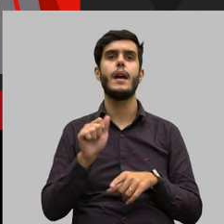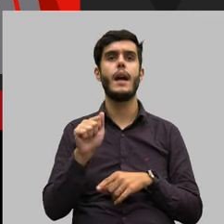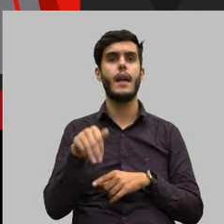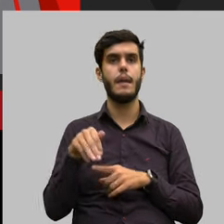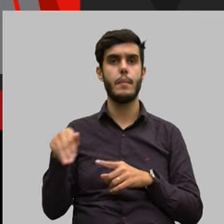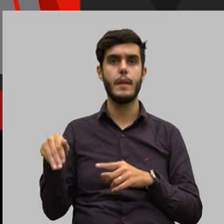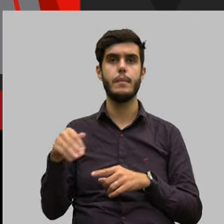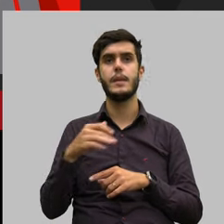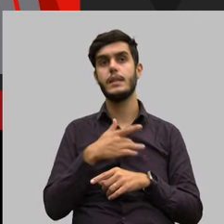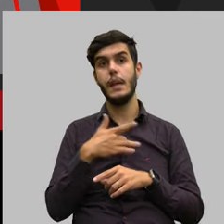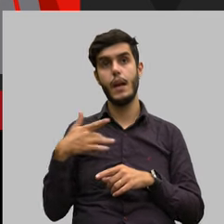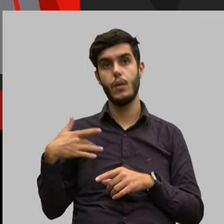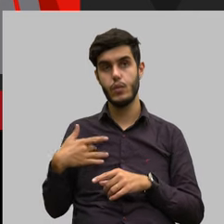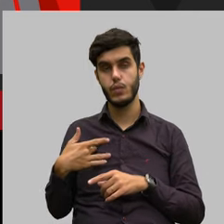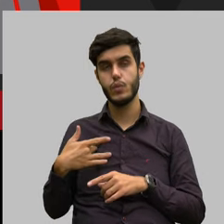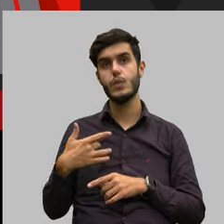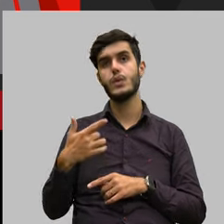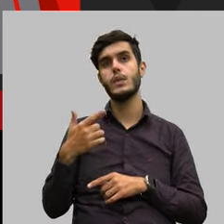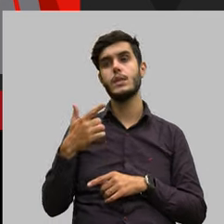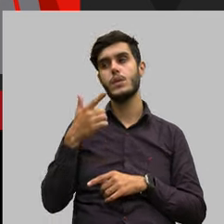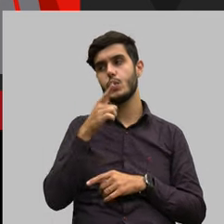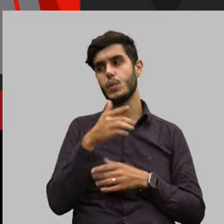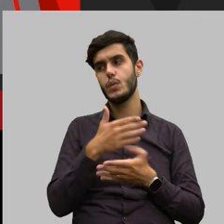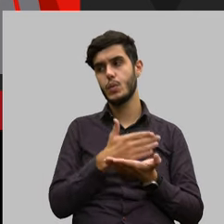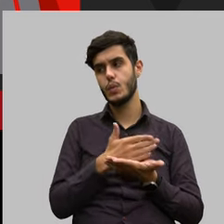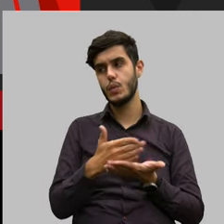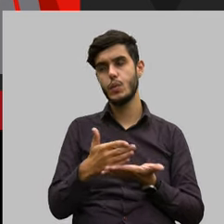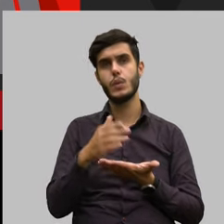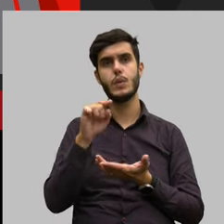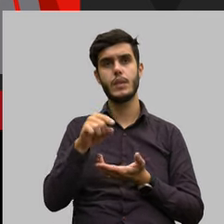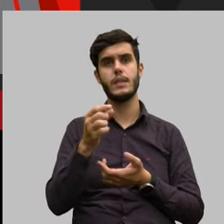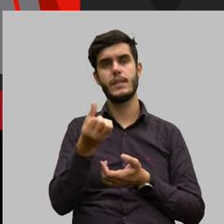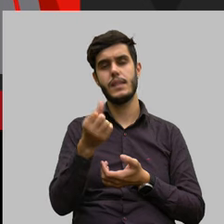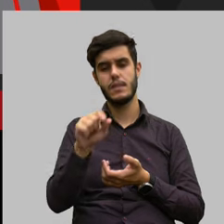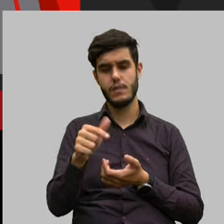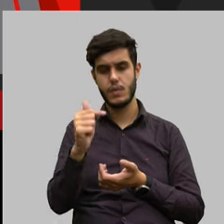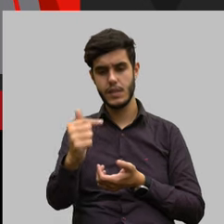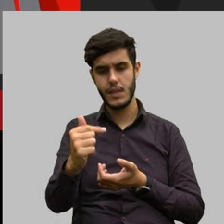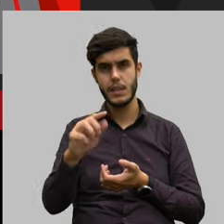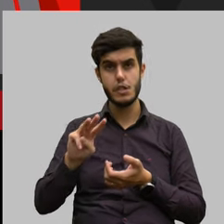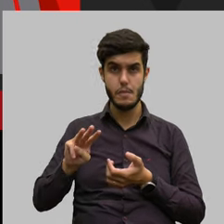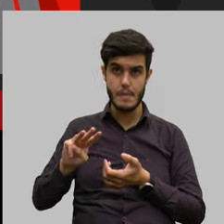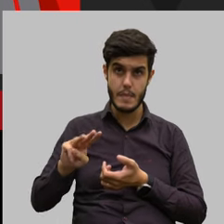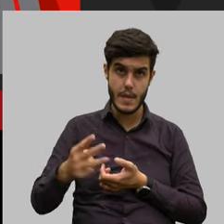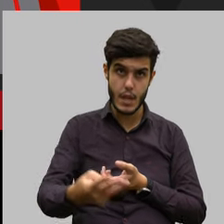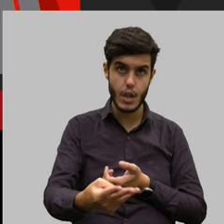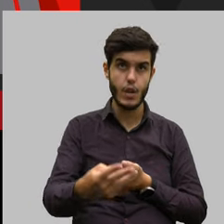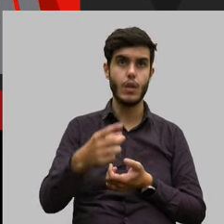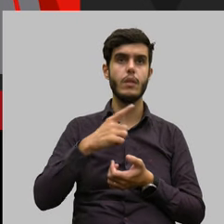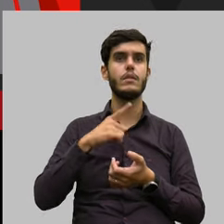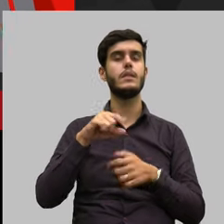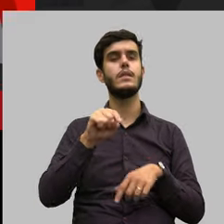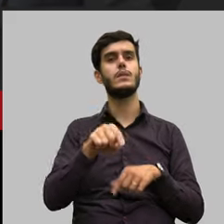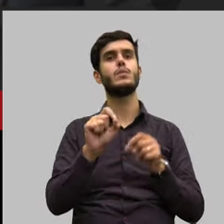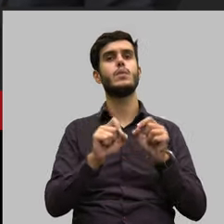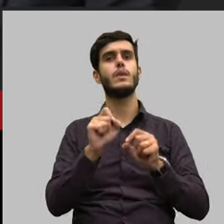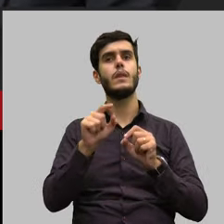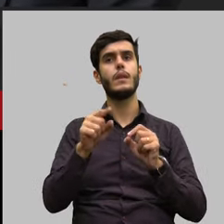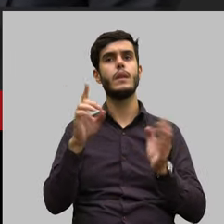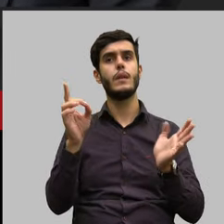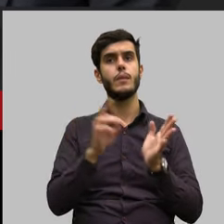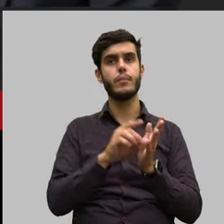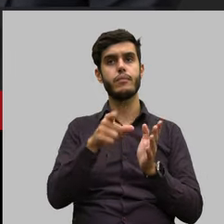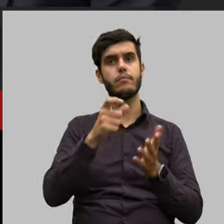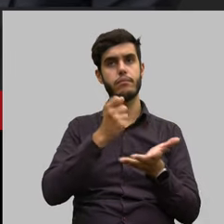saúde que eh inicialmente tinha um estoque de 6,7 bilhões estamos regularmente eh fazendo o seu